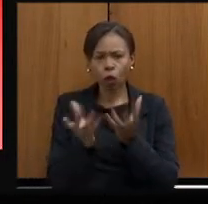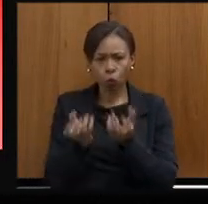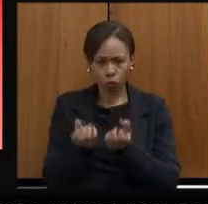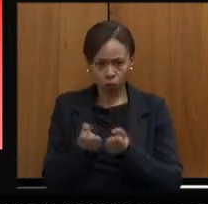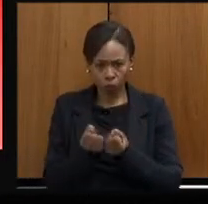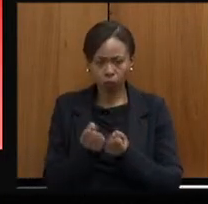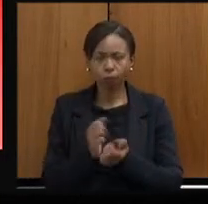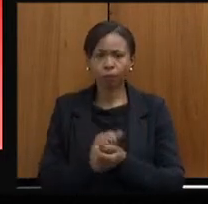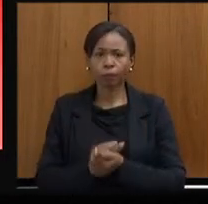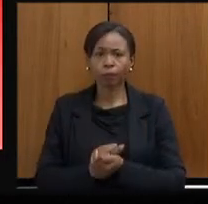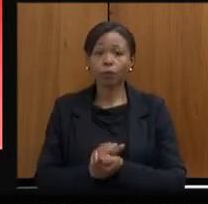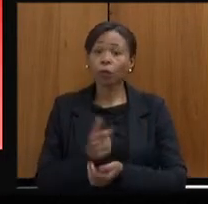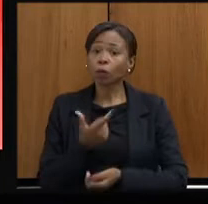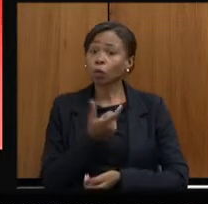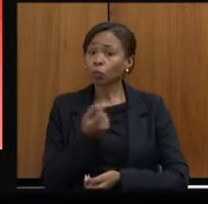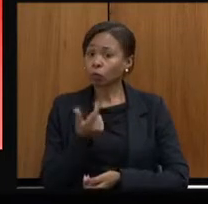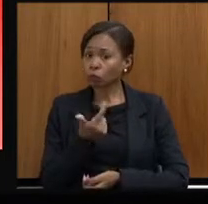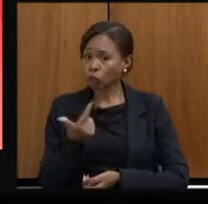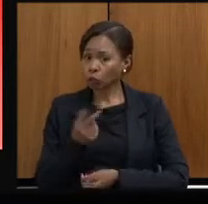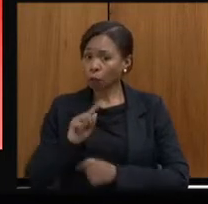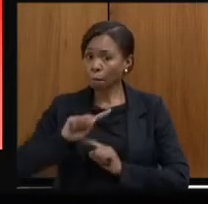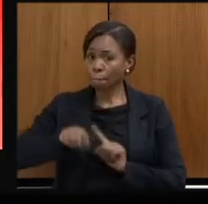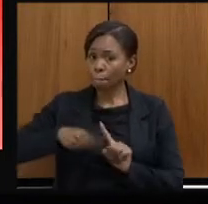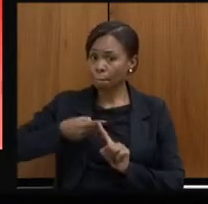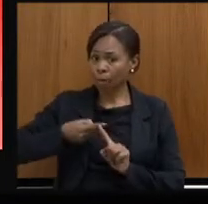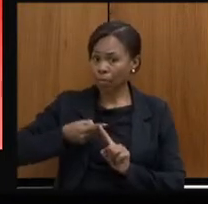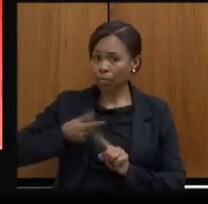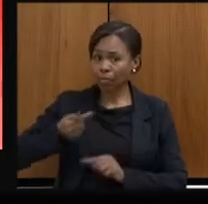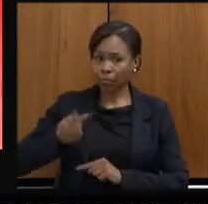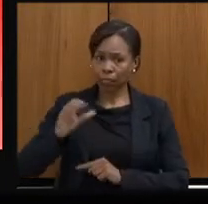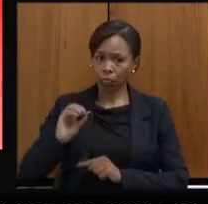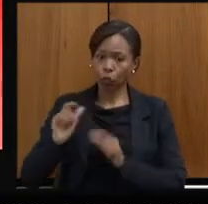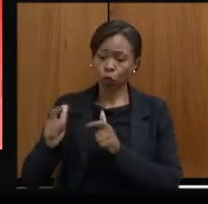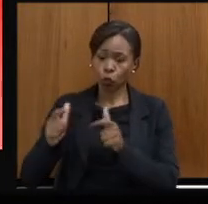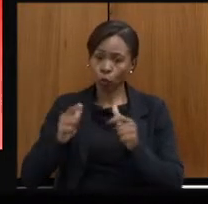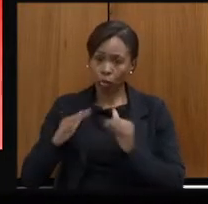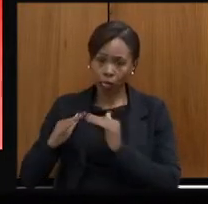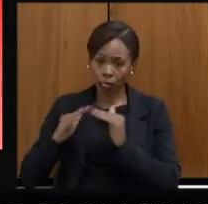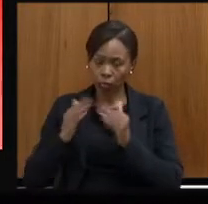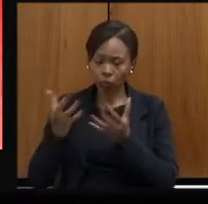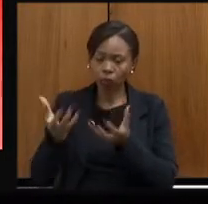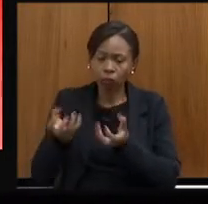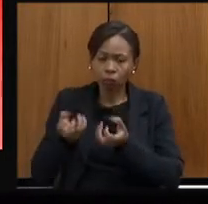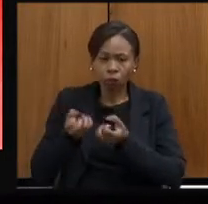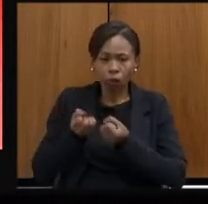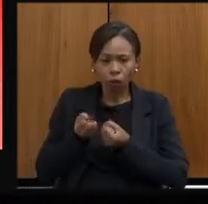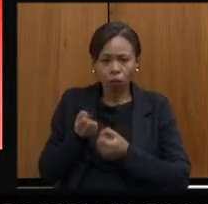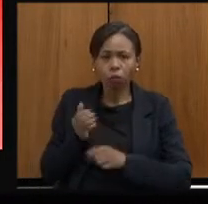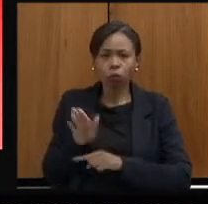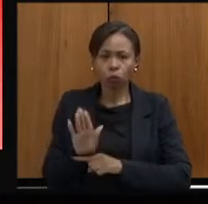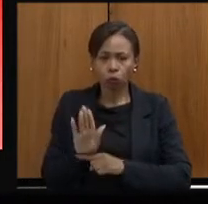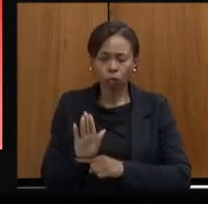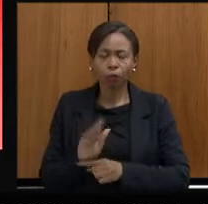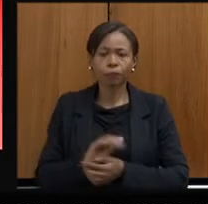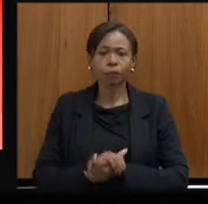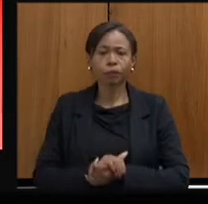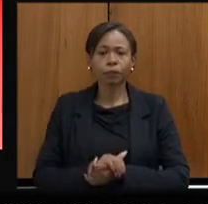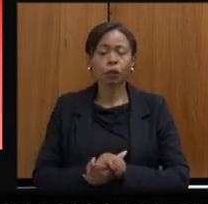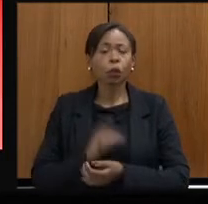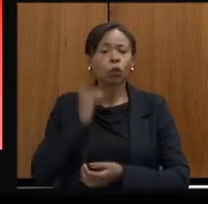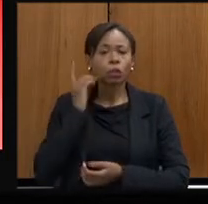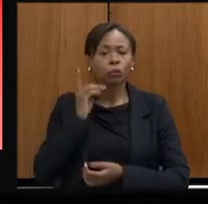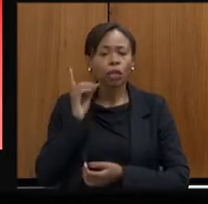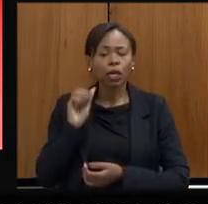para 2022 vão ser mais 70 unidades de acolhimento. E aqui eu gostaria de falar que o deputado André